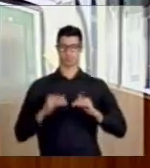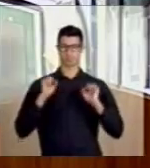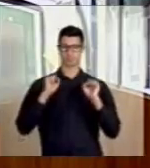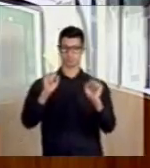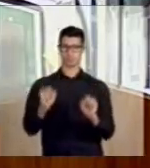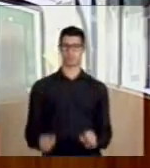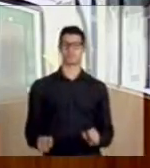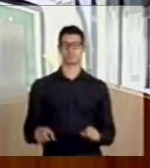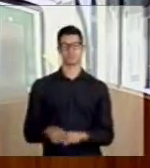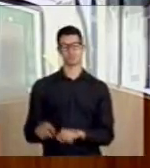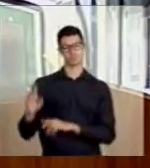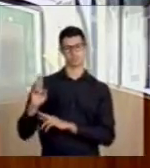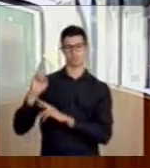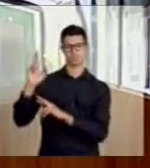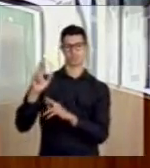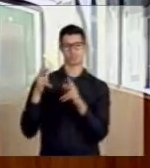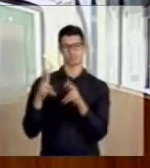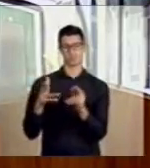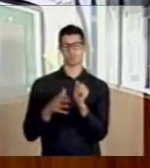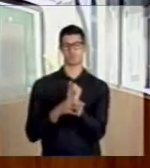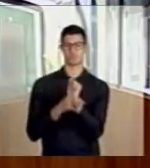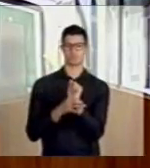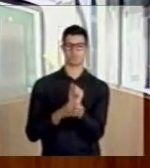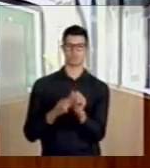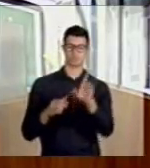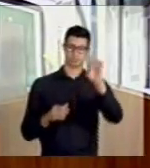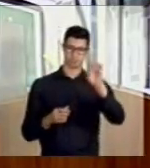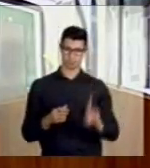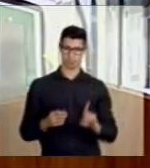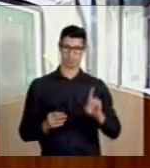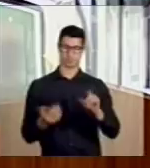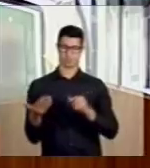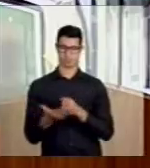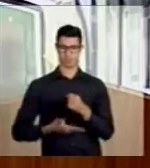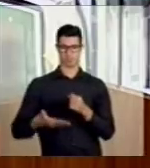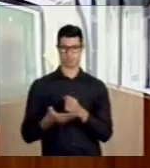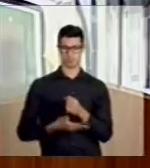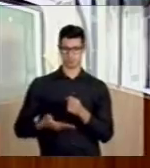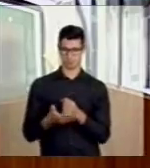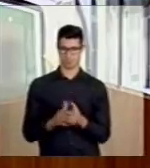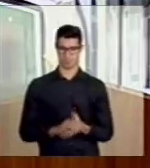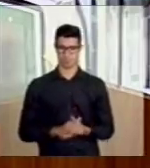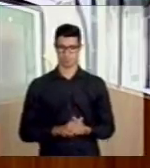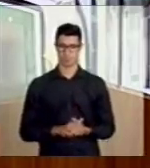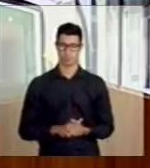poderes e na função como garante dos direitos fundamentais. Em suma,